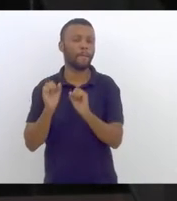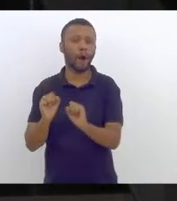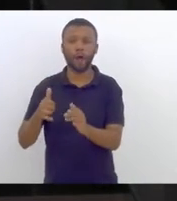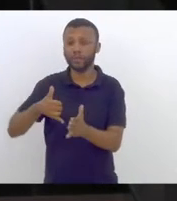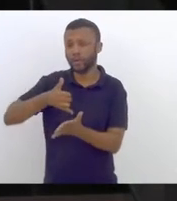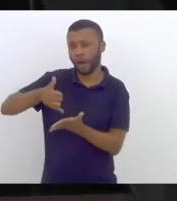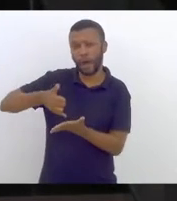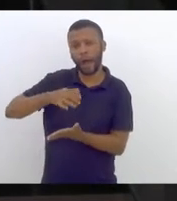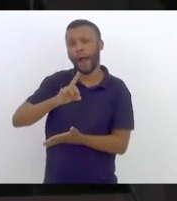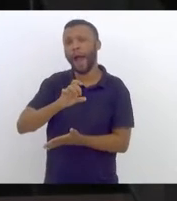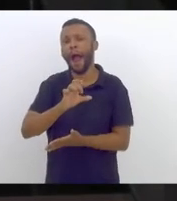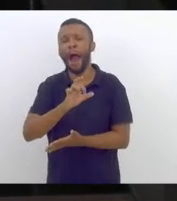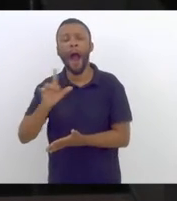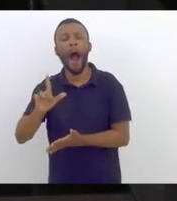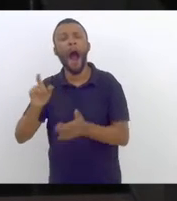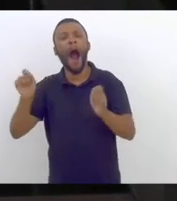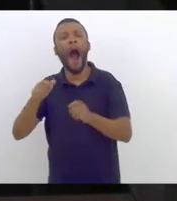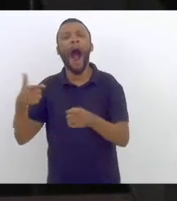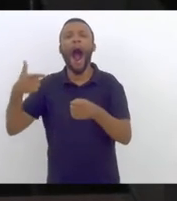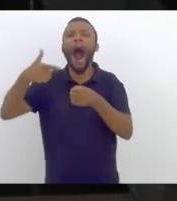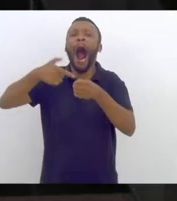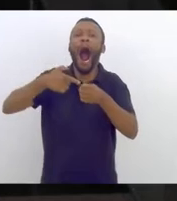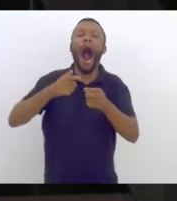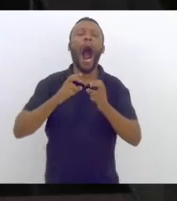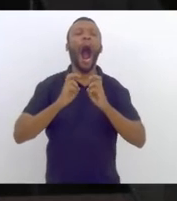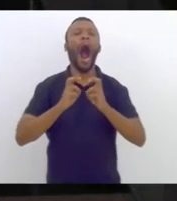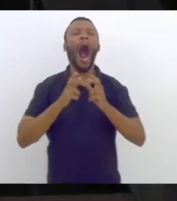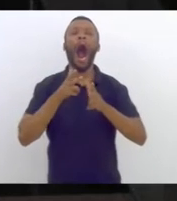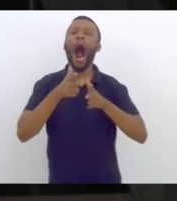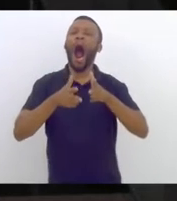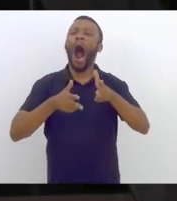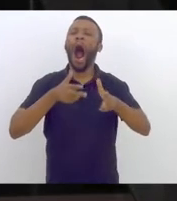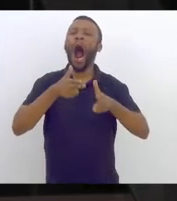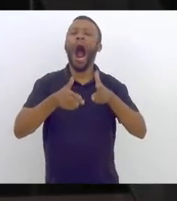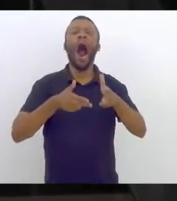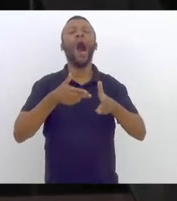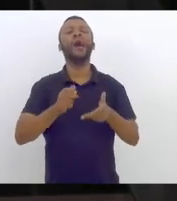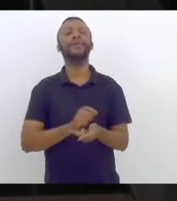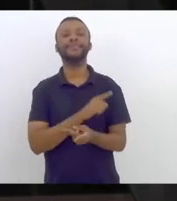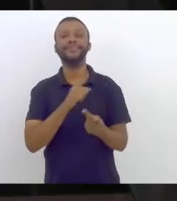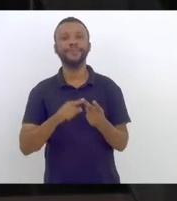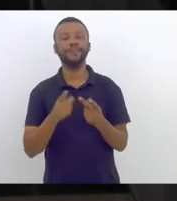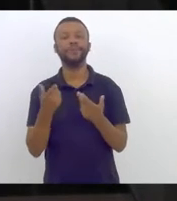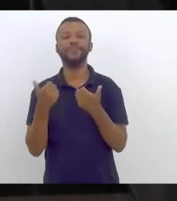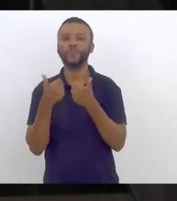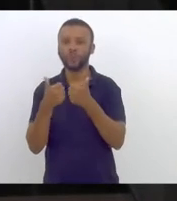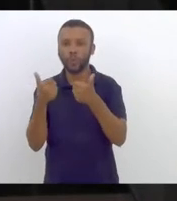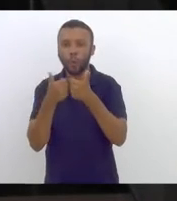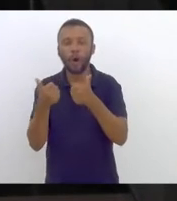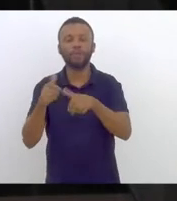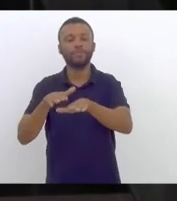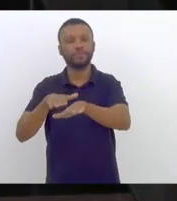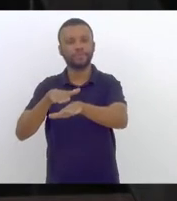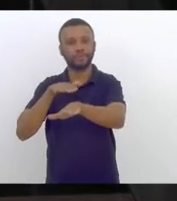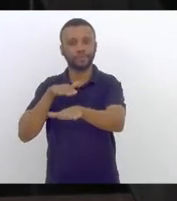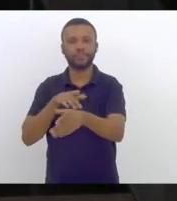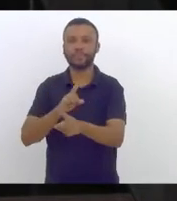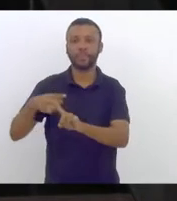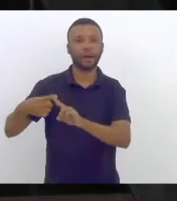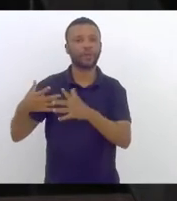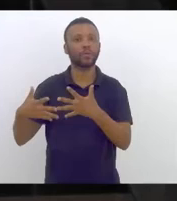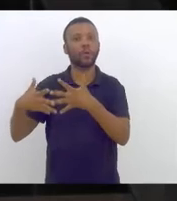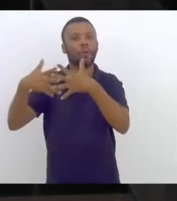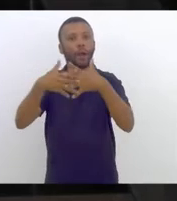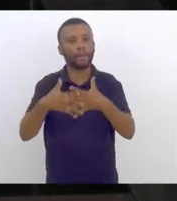para abastecer as locomotivas a diesel, a frota de ônibus a diesel e os caminhões